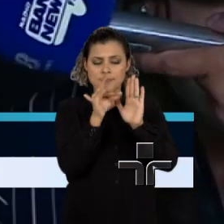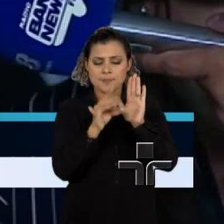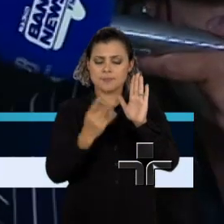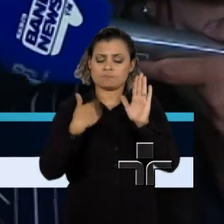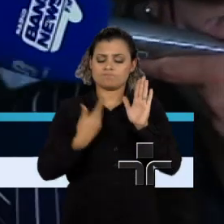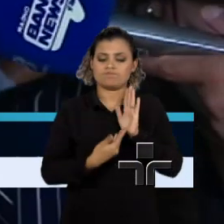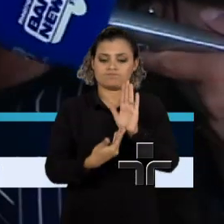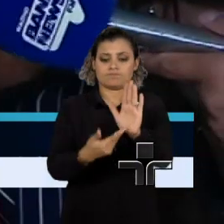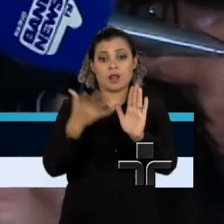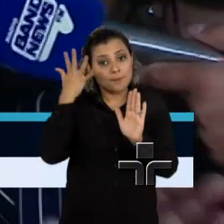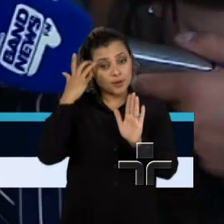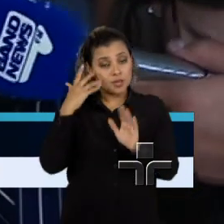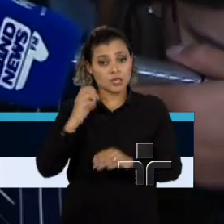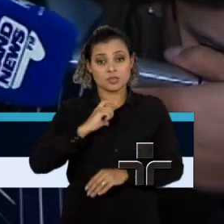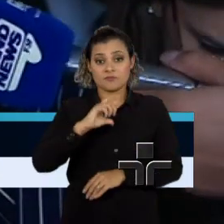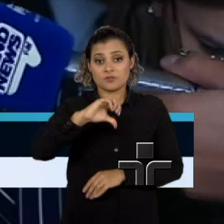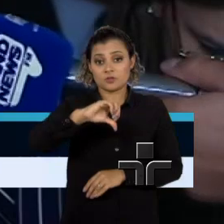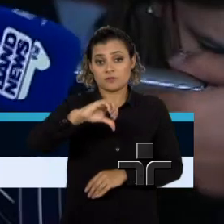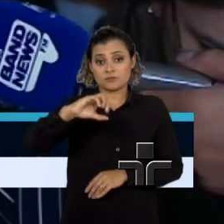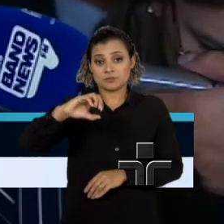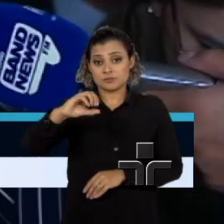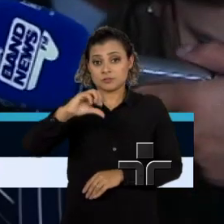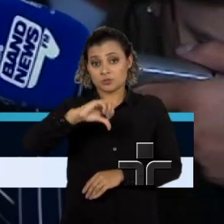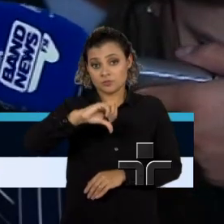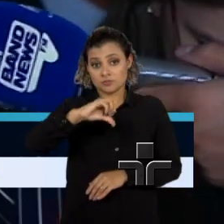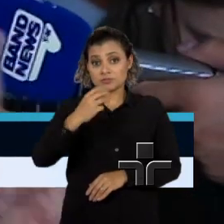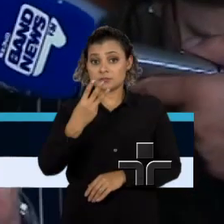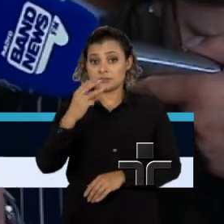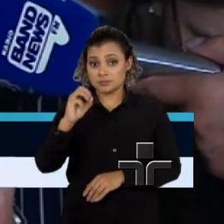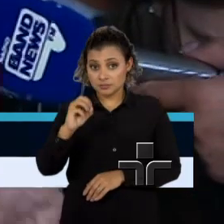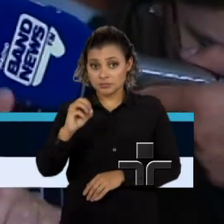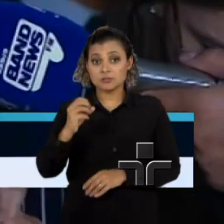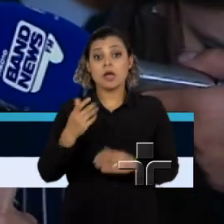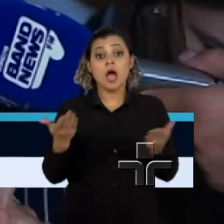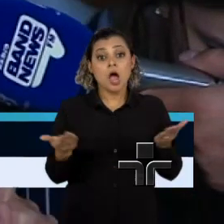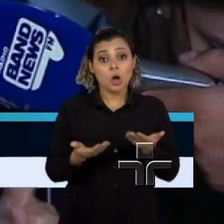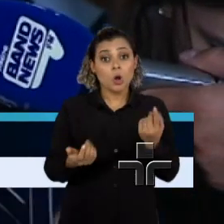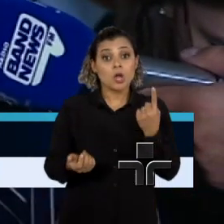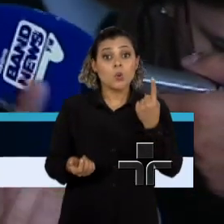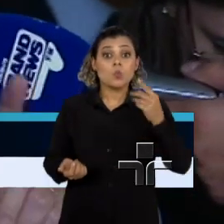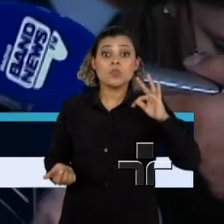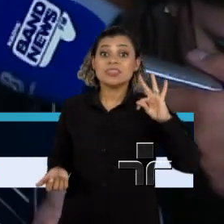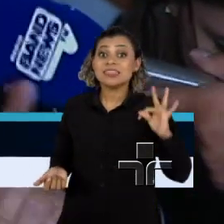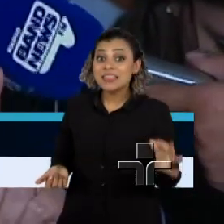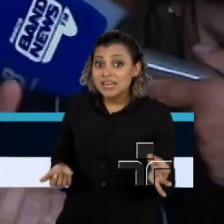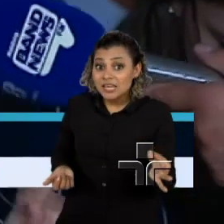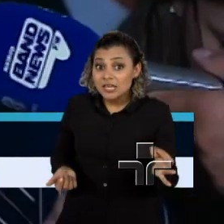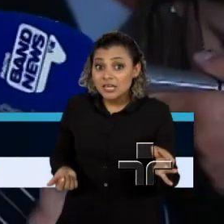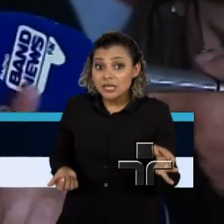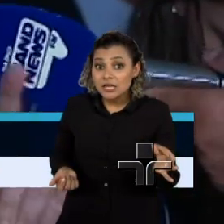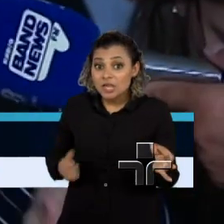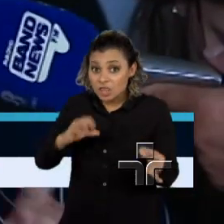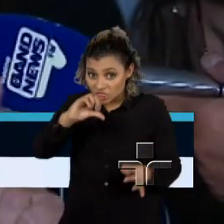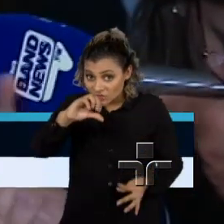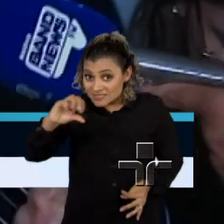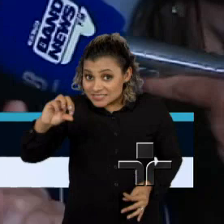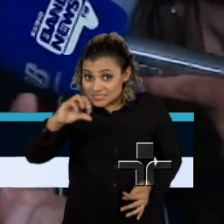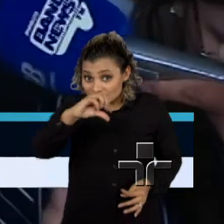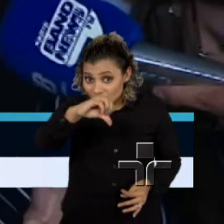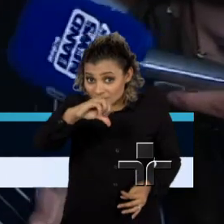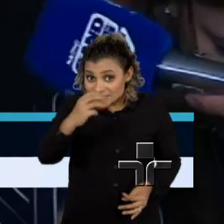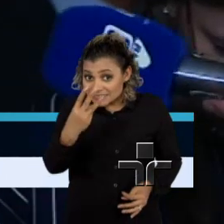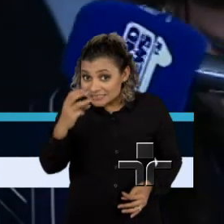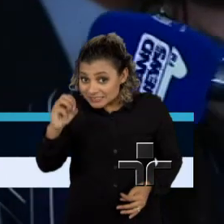Nós recebemos com 930, estamos entregando com 1 tri, não é só isso, 1 tri mais 350 de